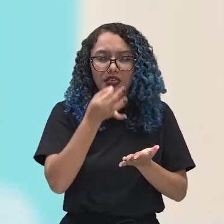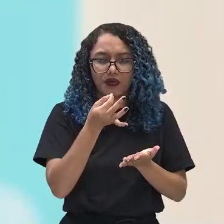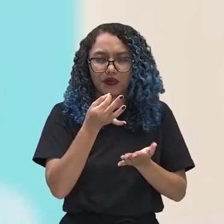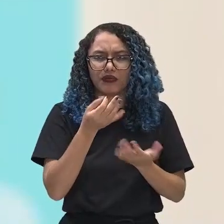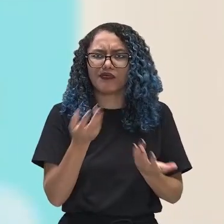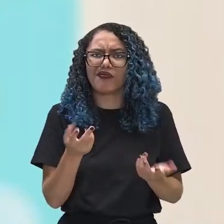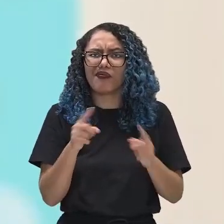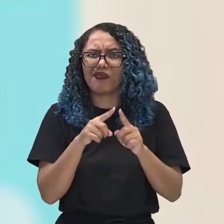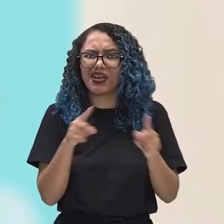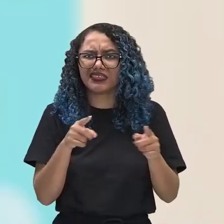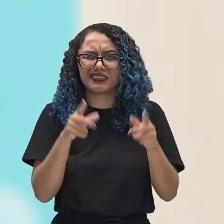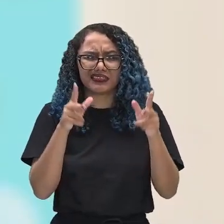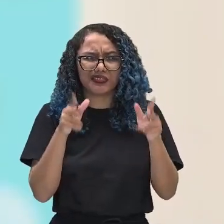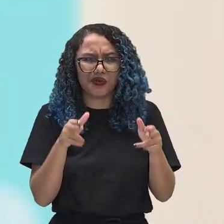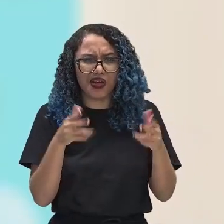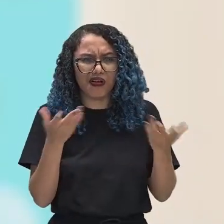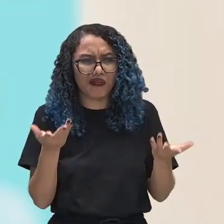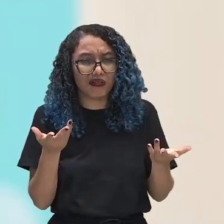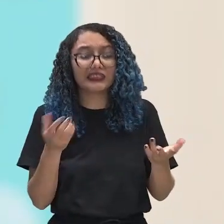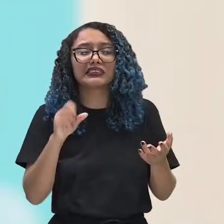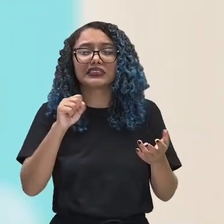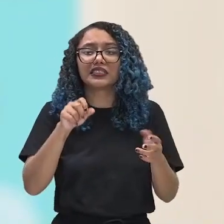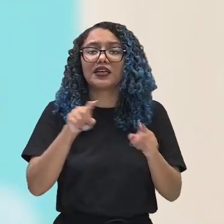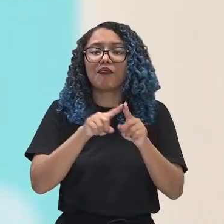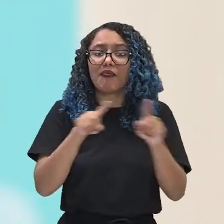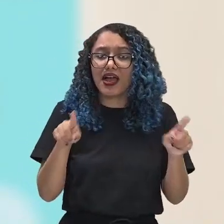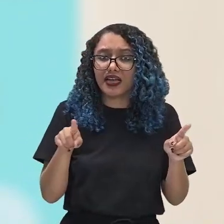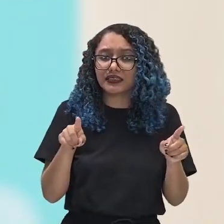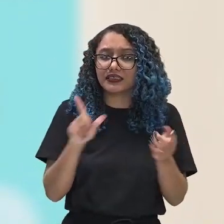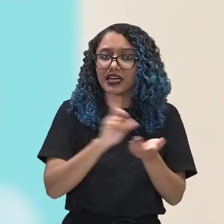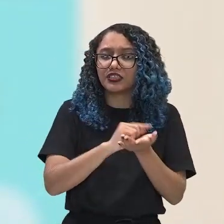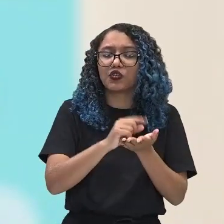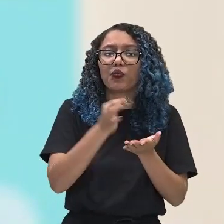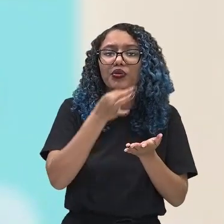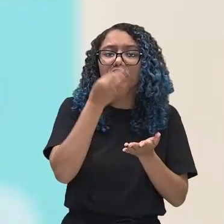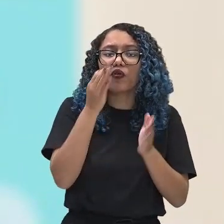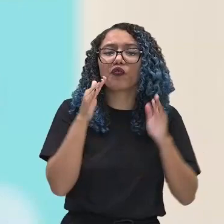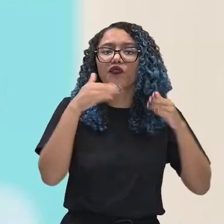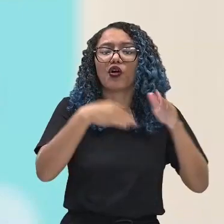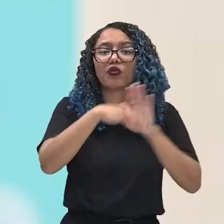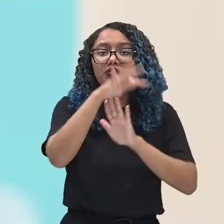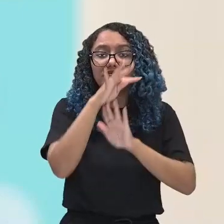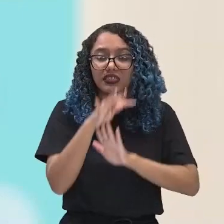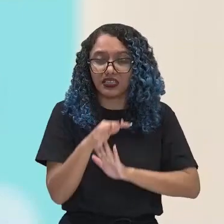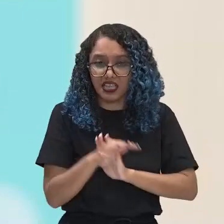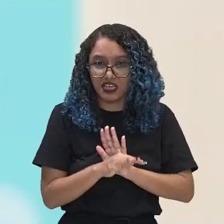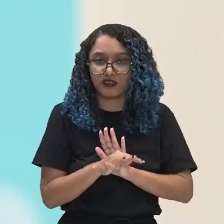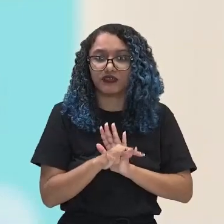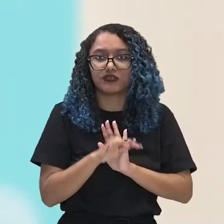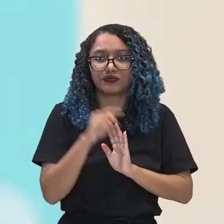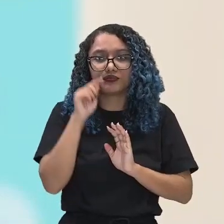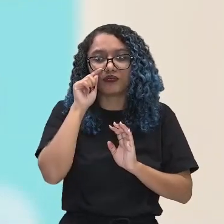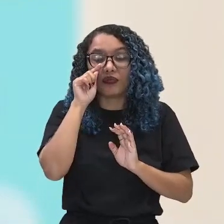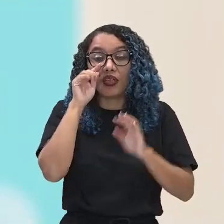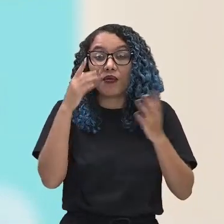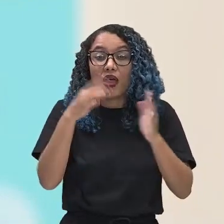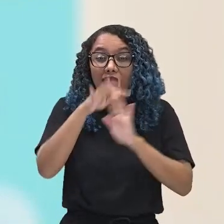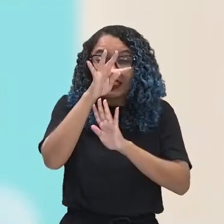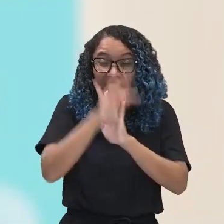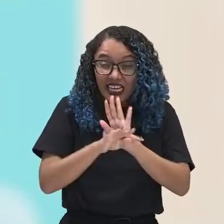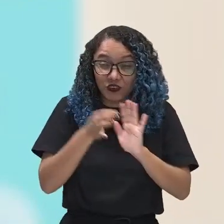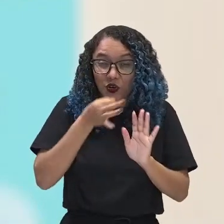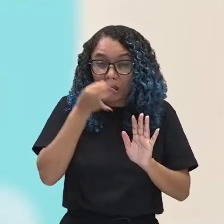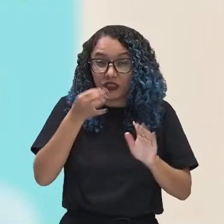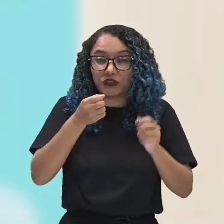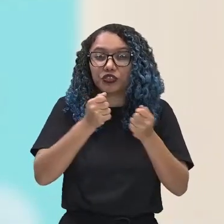sim. Artigo de opinião vem lá do texto argumentativo. Só que o texto argumentativo é uma coisa abrangente. Então, eu posso